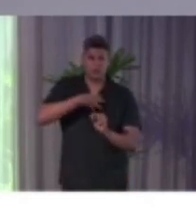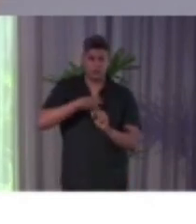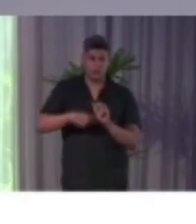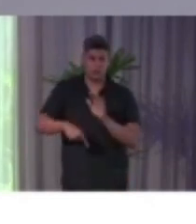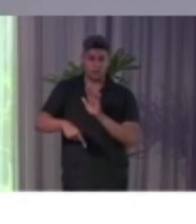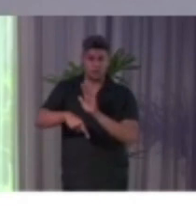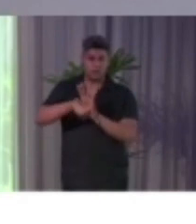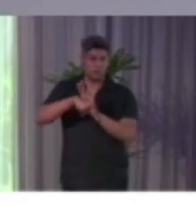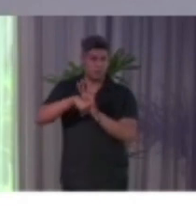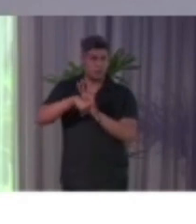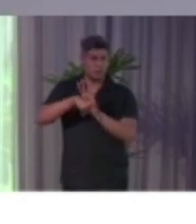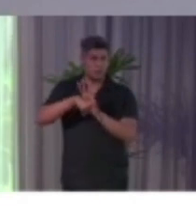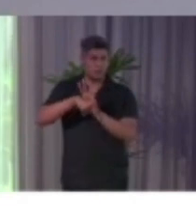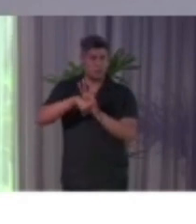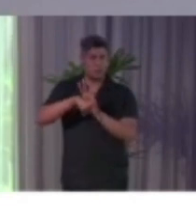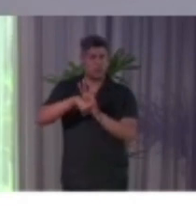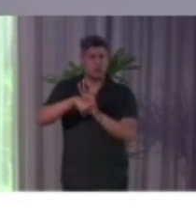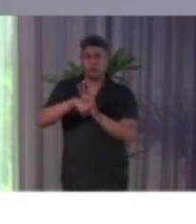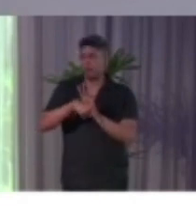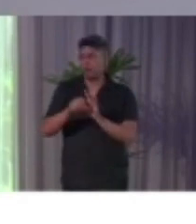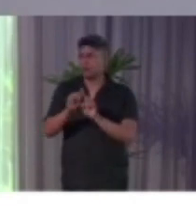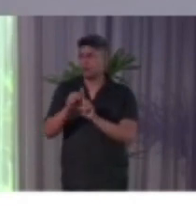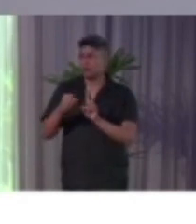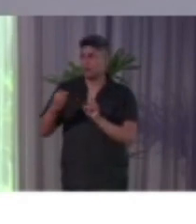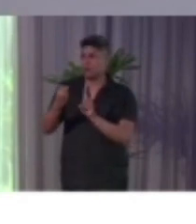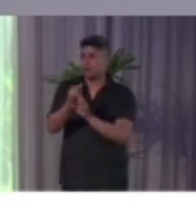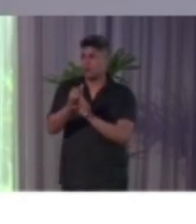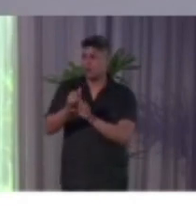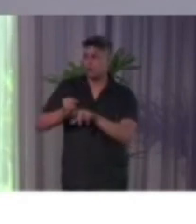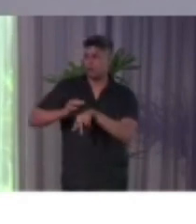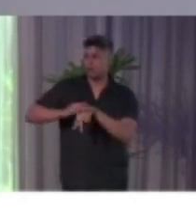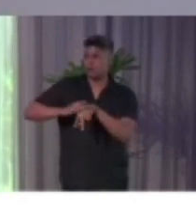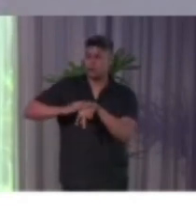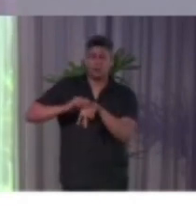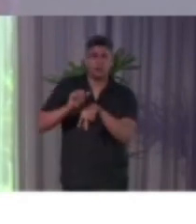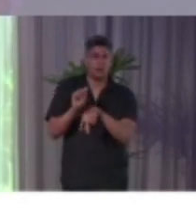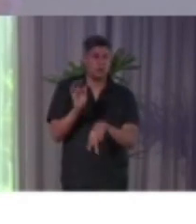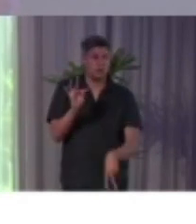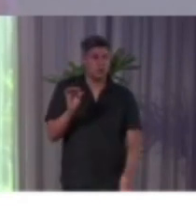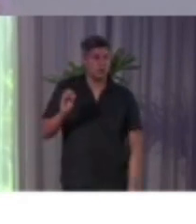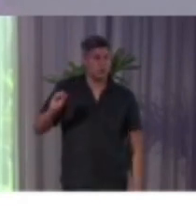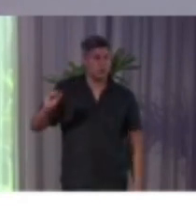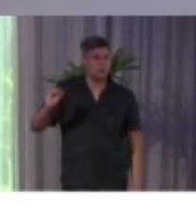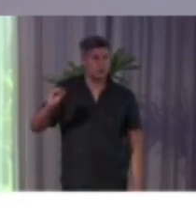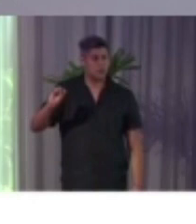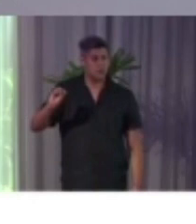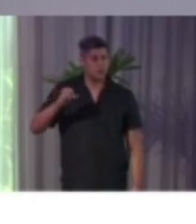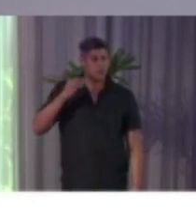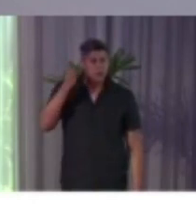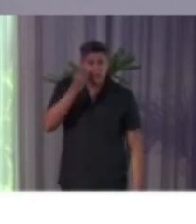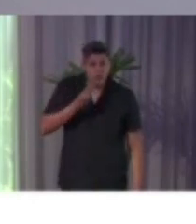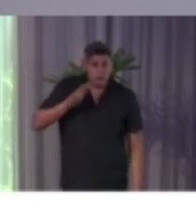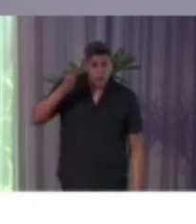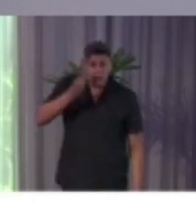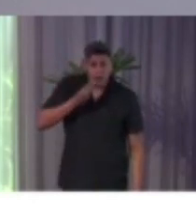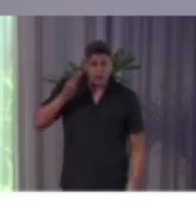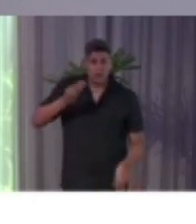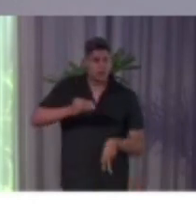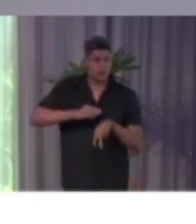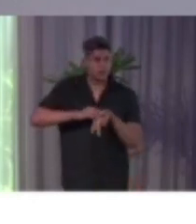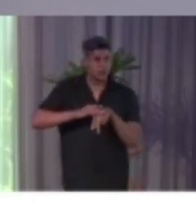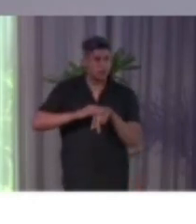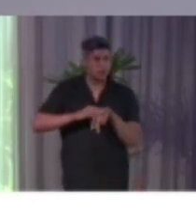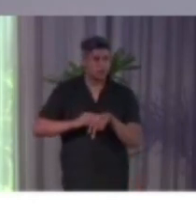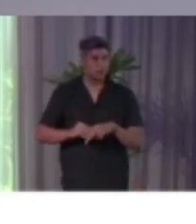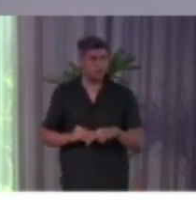trazidos pelo social e pelo paciente nos processos de ATS, essas experiências do paciente... Nath, me